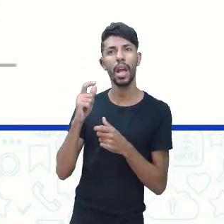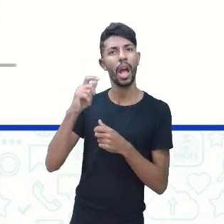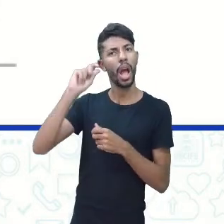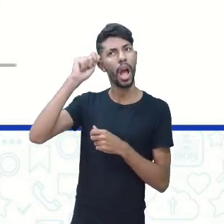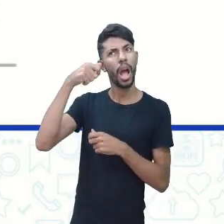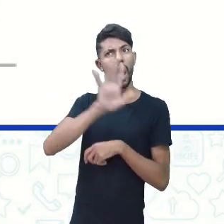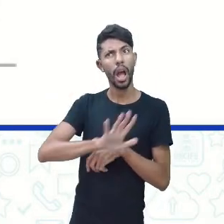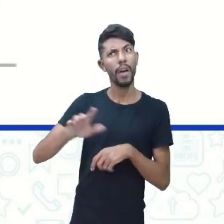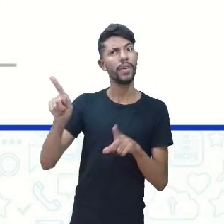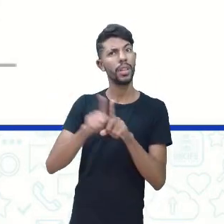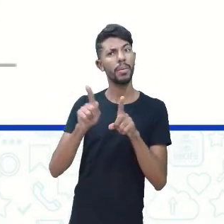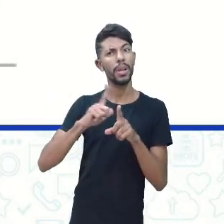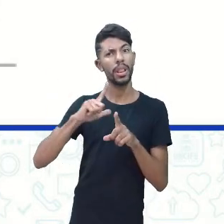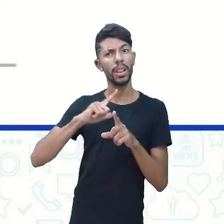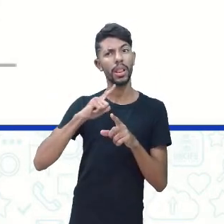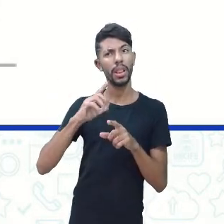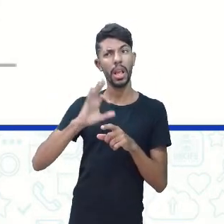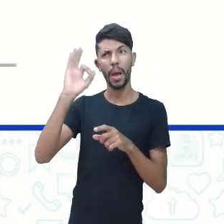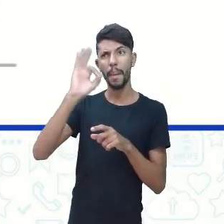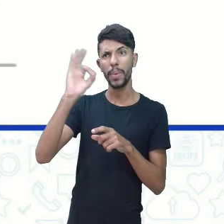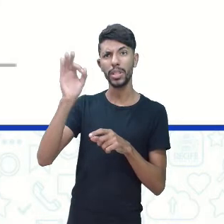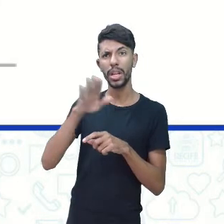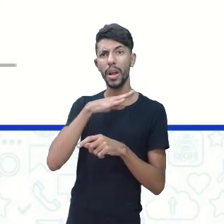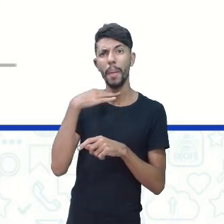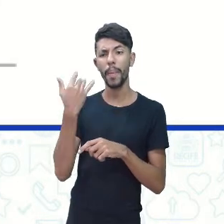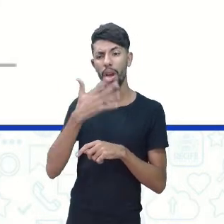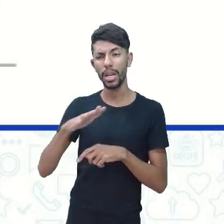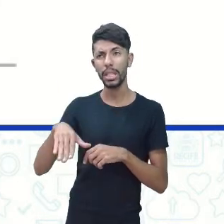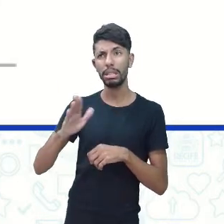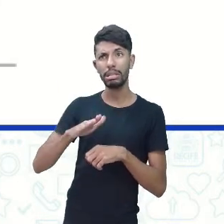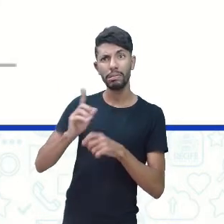taxa de mortalidade infantil,